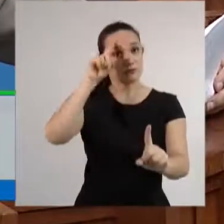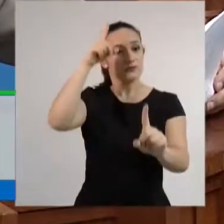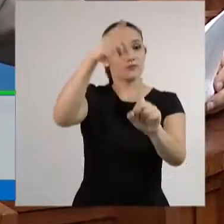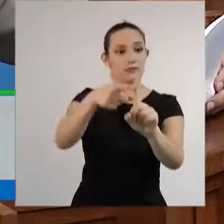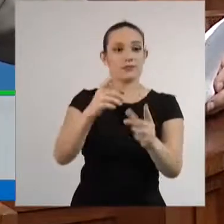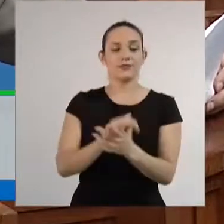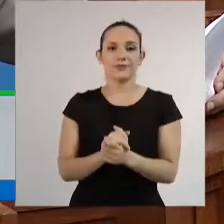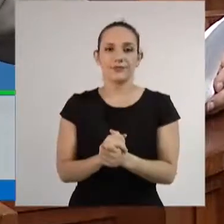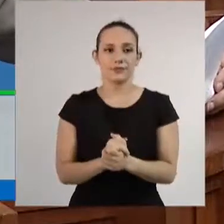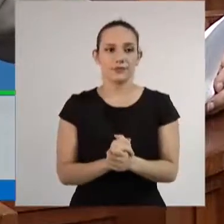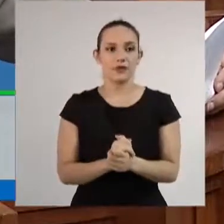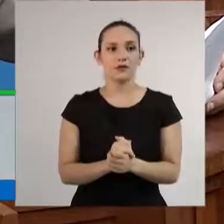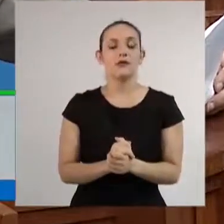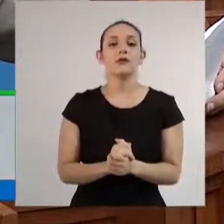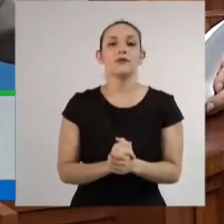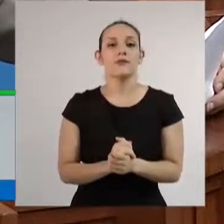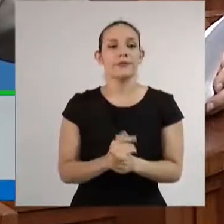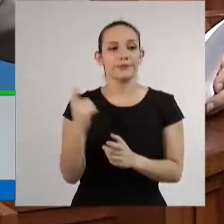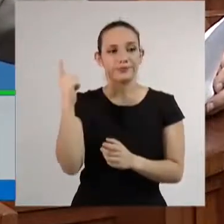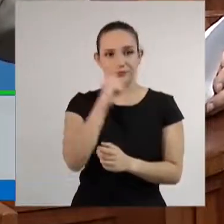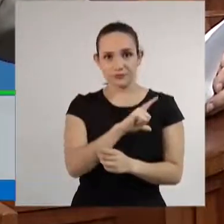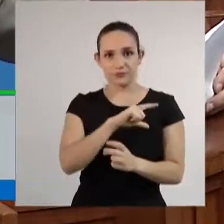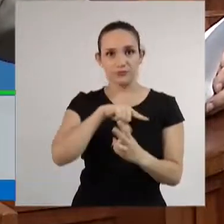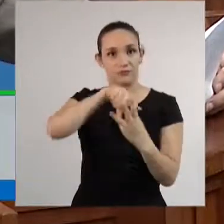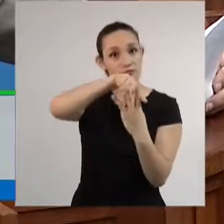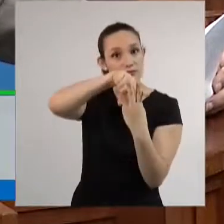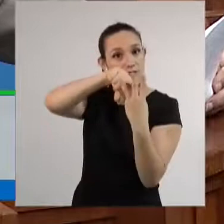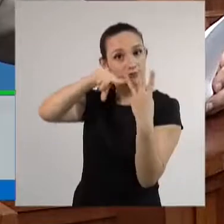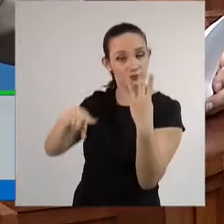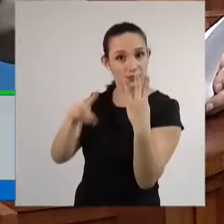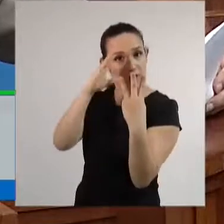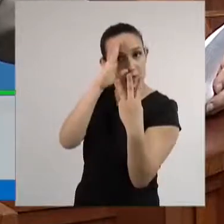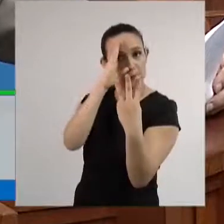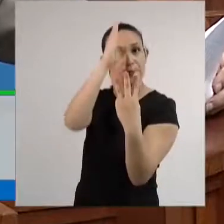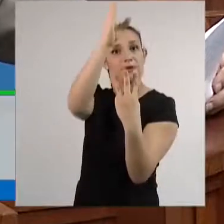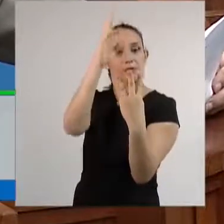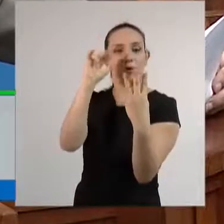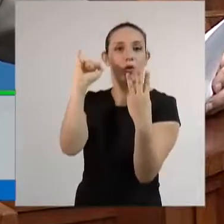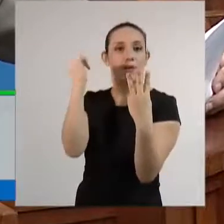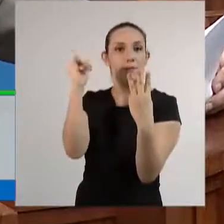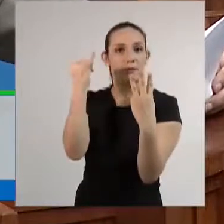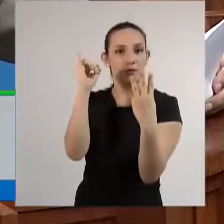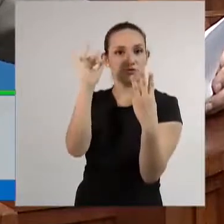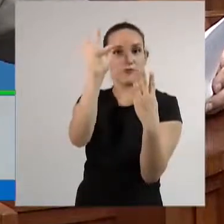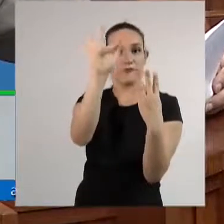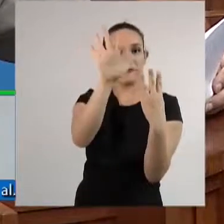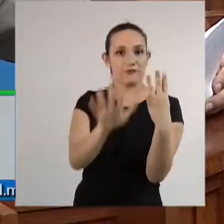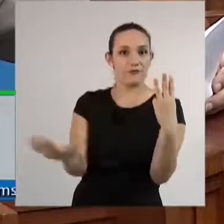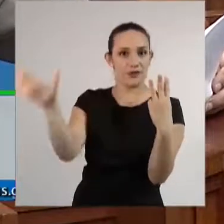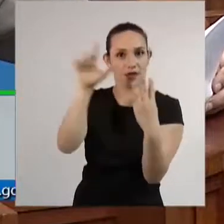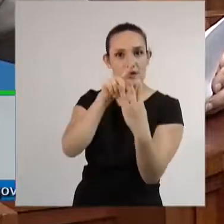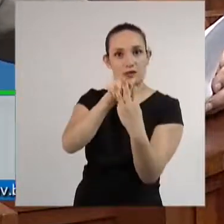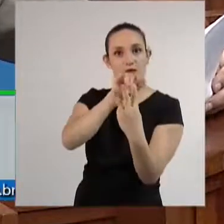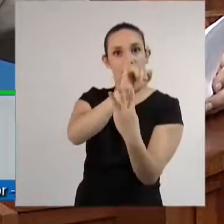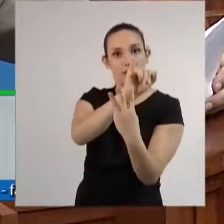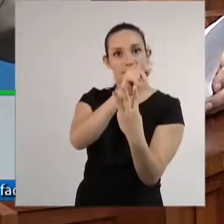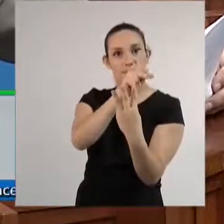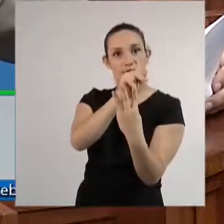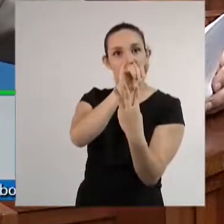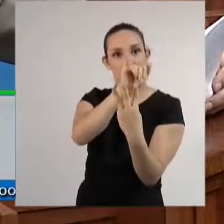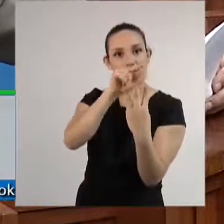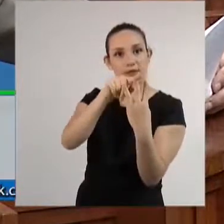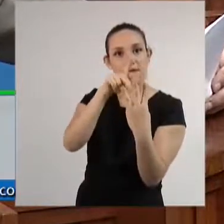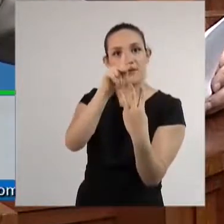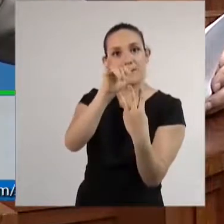Objetiva reunir 3 tributos federais, o IPI, o